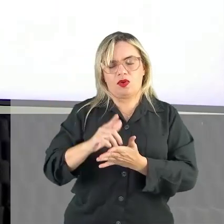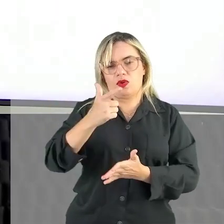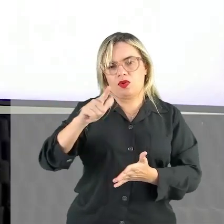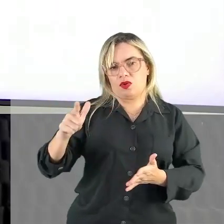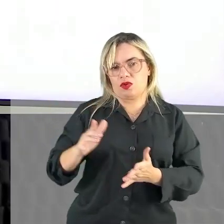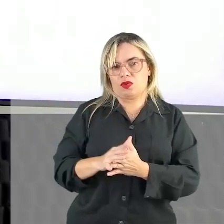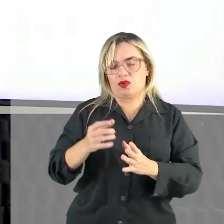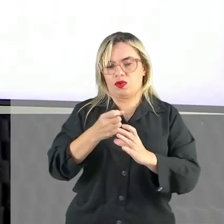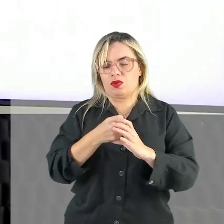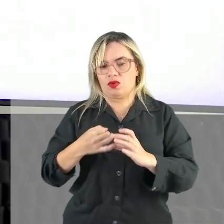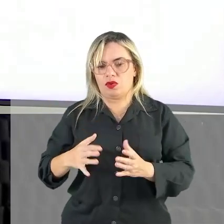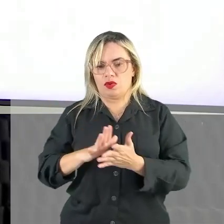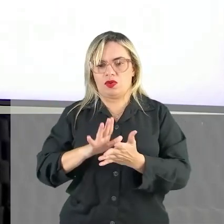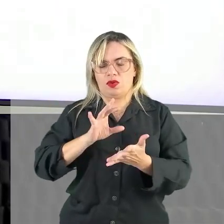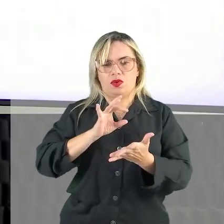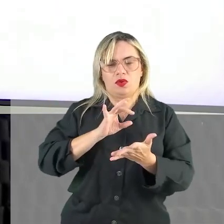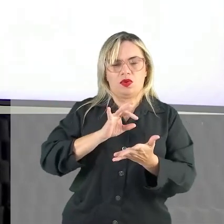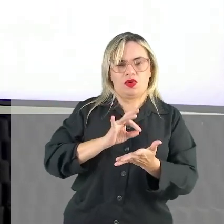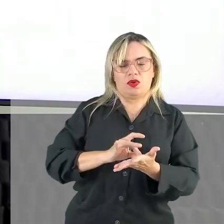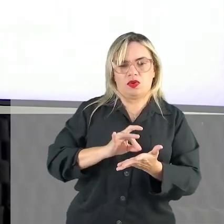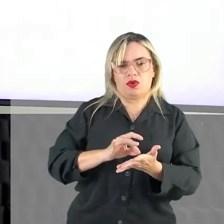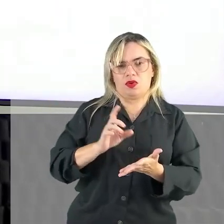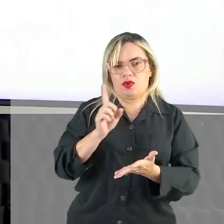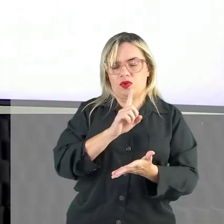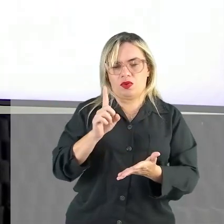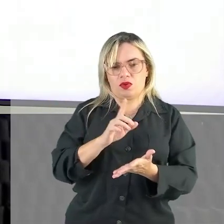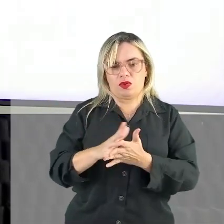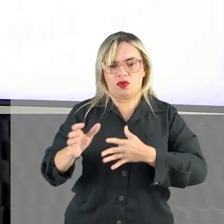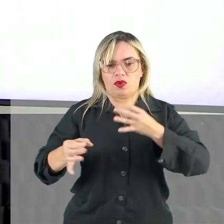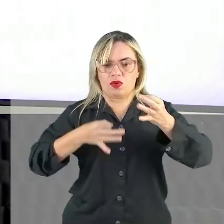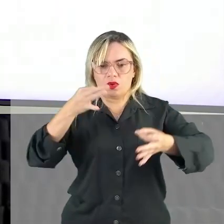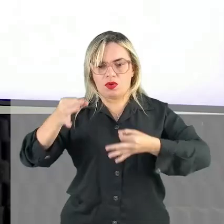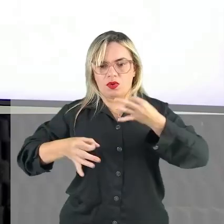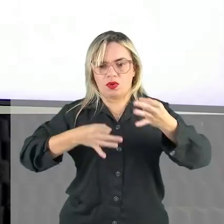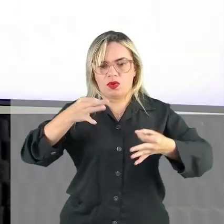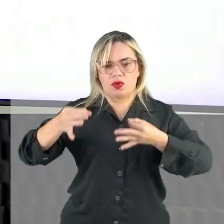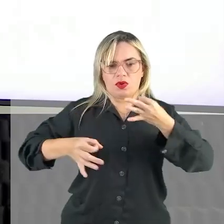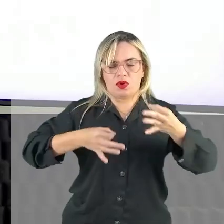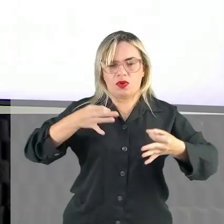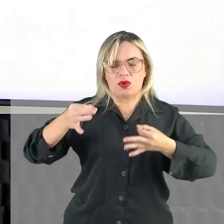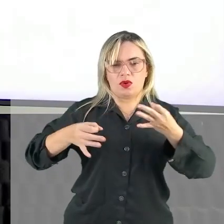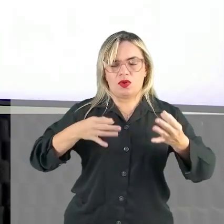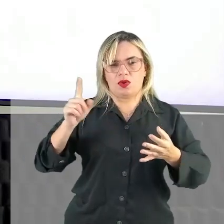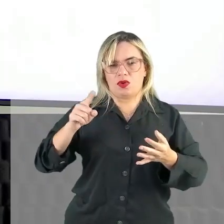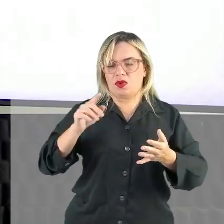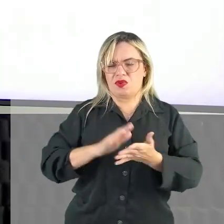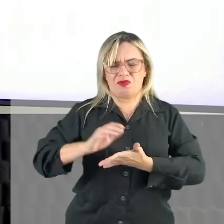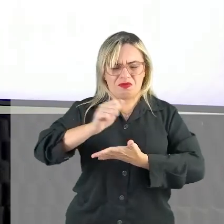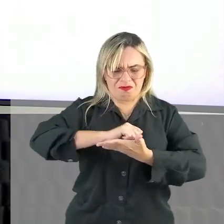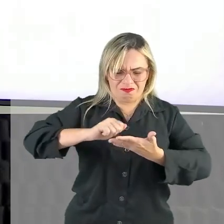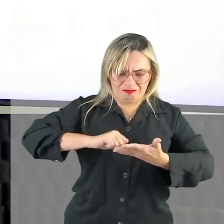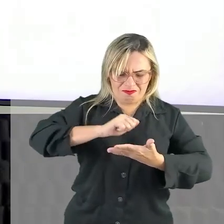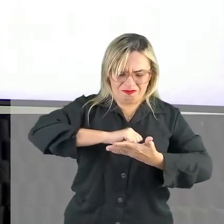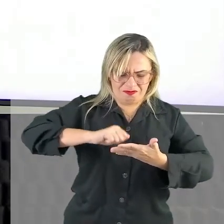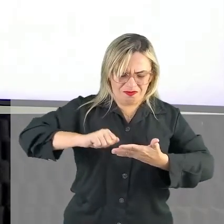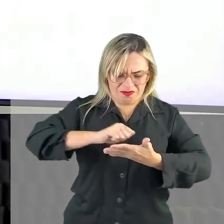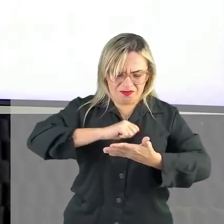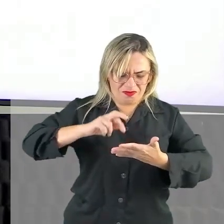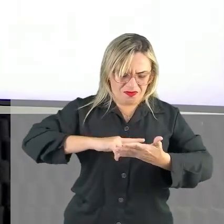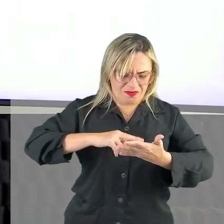caráter comprobatório, ou seja, não são argumentos. Então, não encha a sua redação